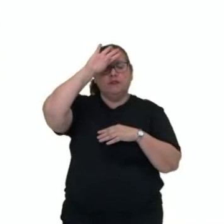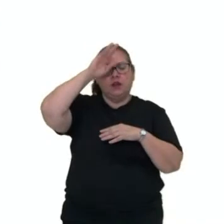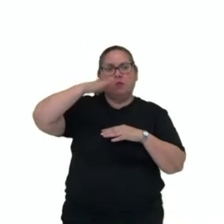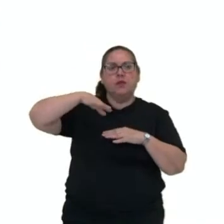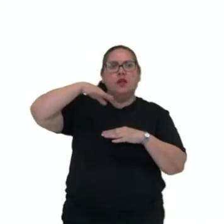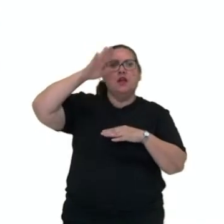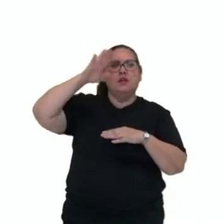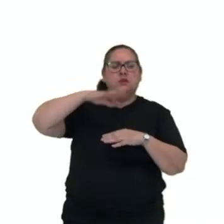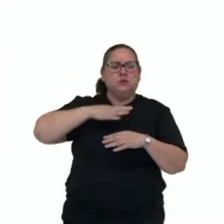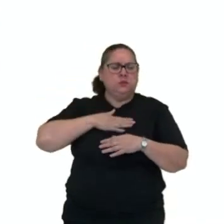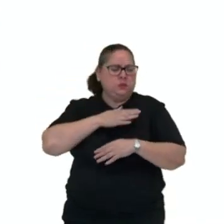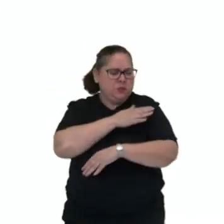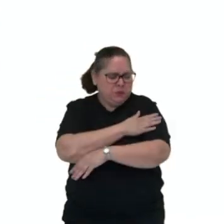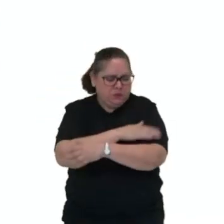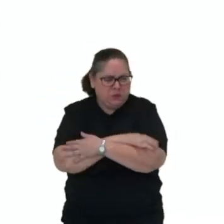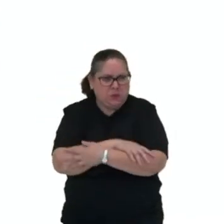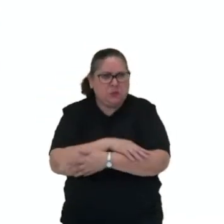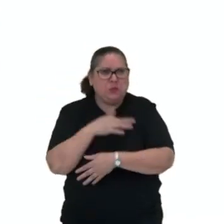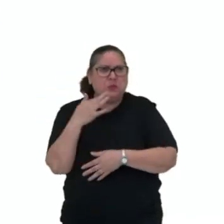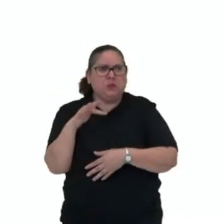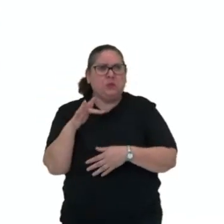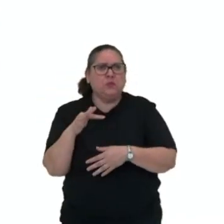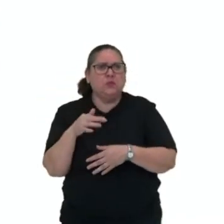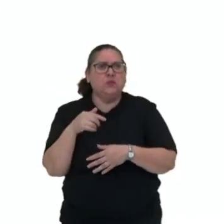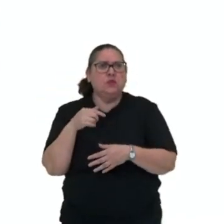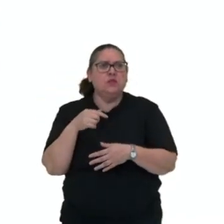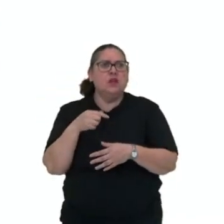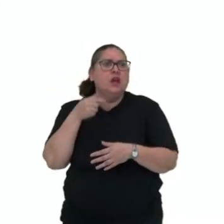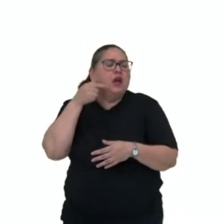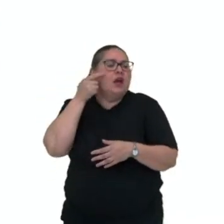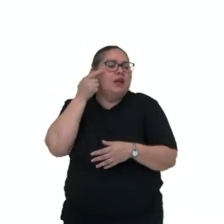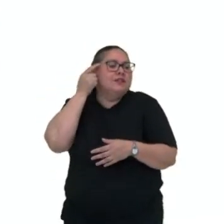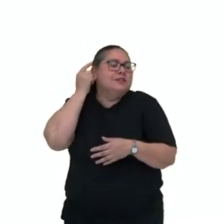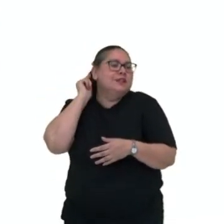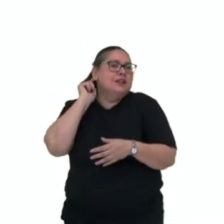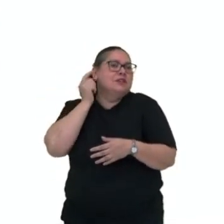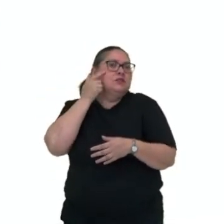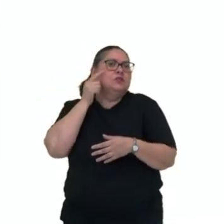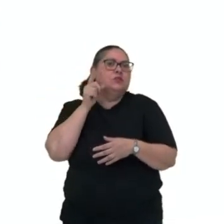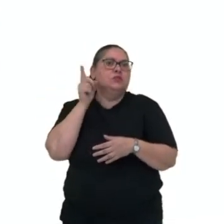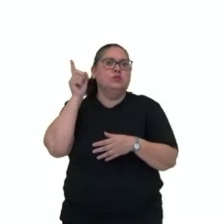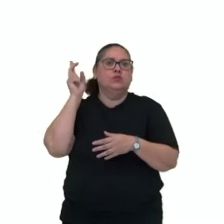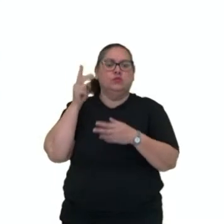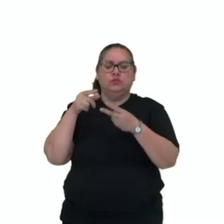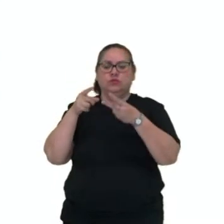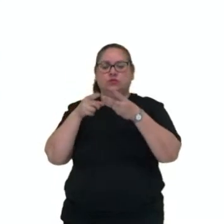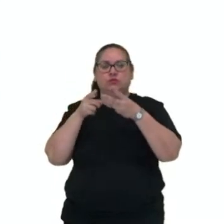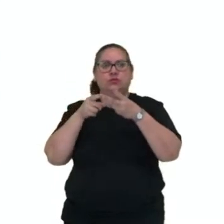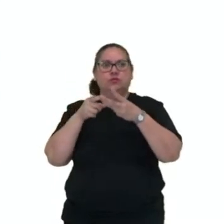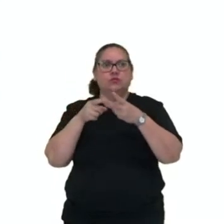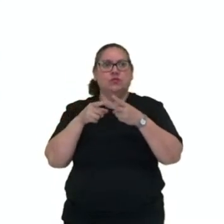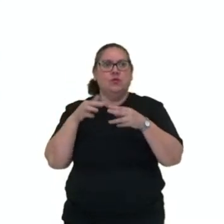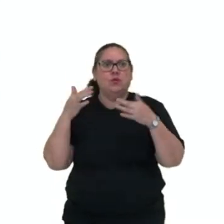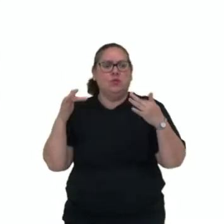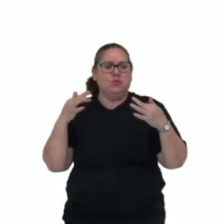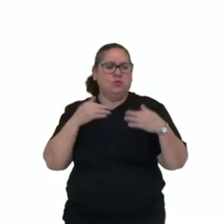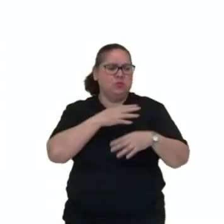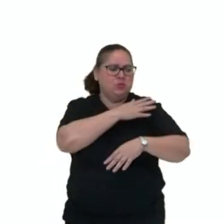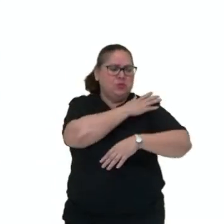alta, dor no corpo e atrás dos olhos. Na chikungunya, dores e inchaços